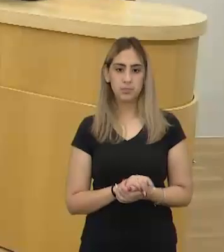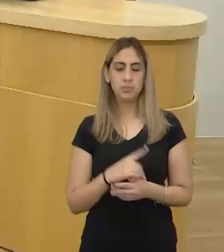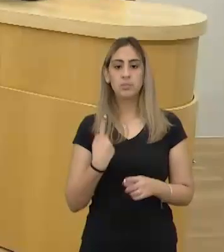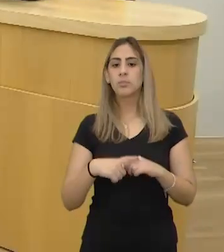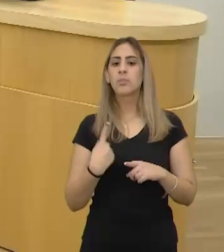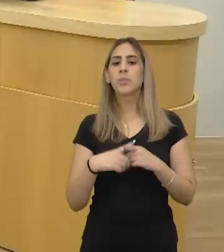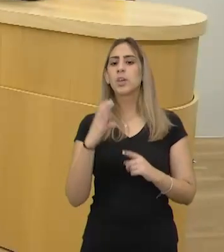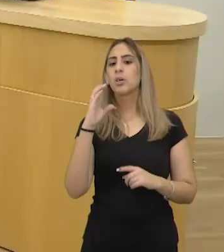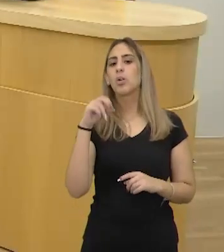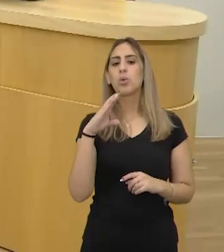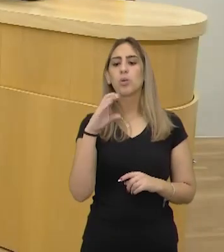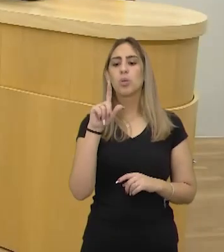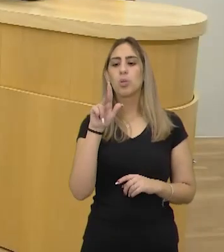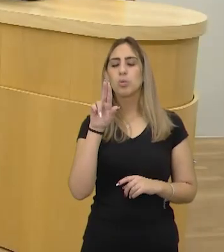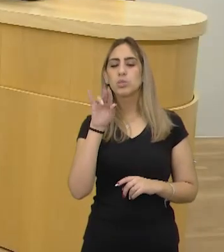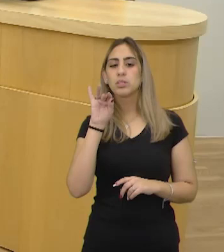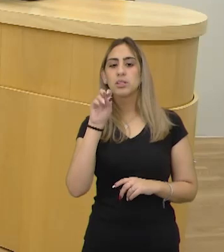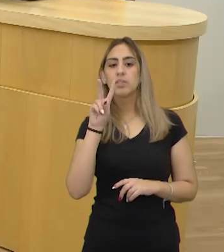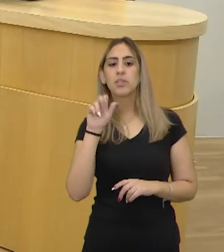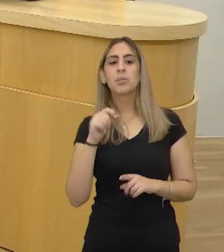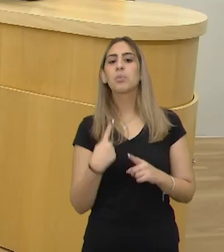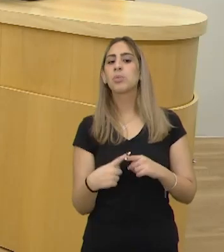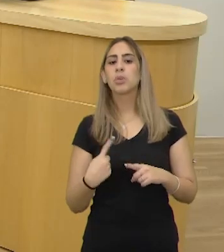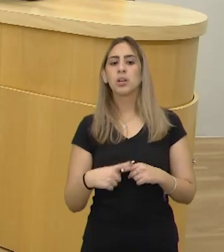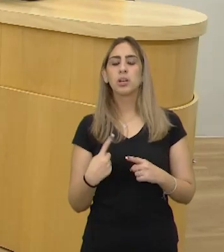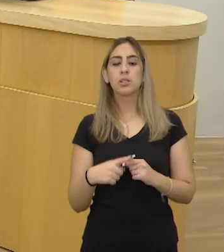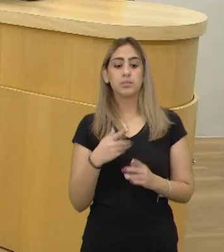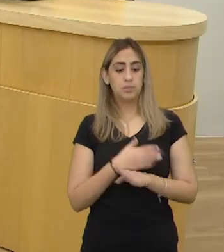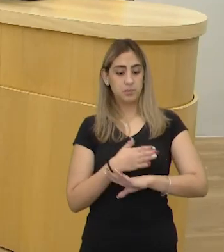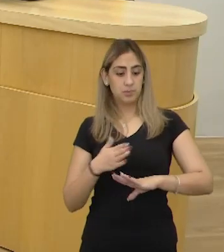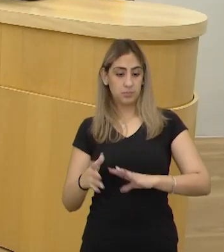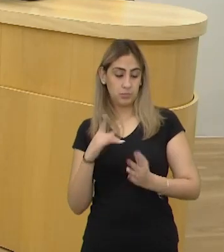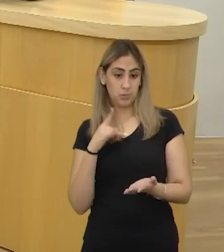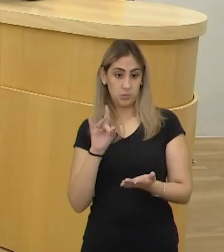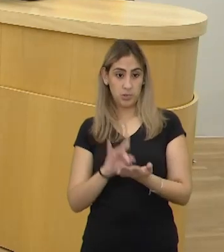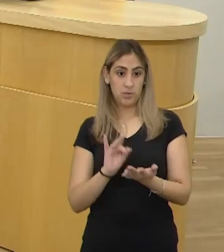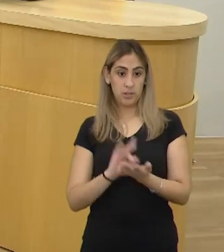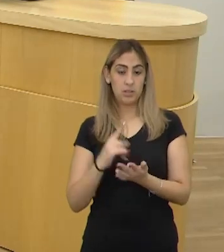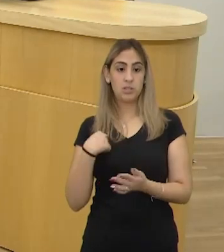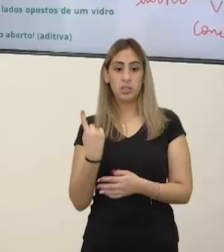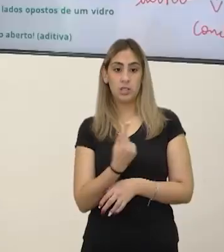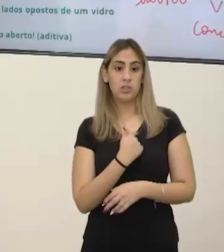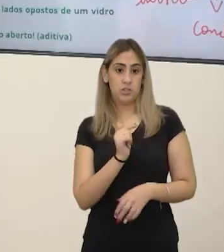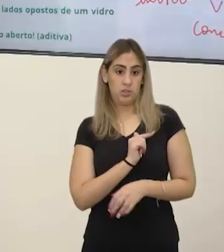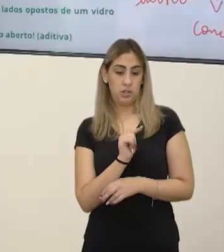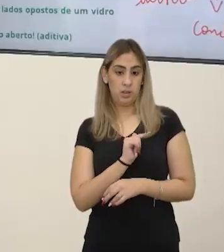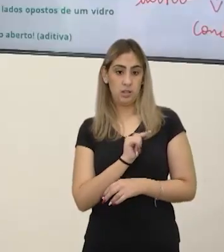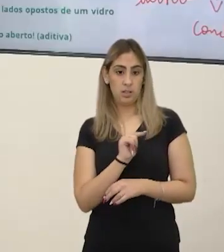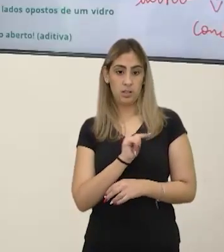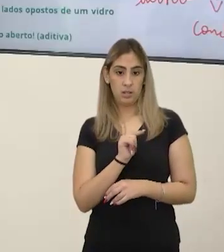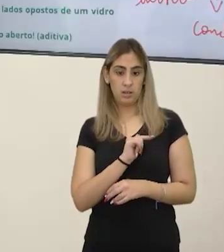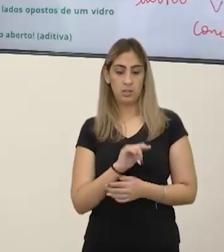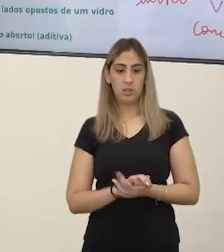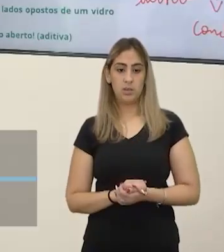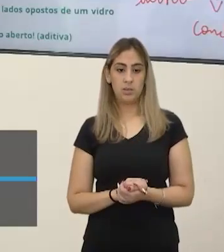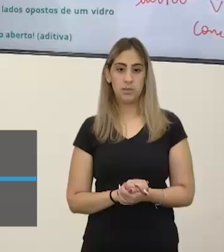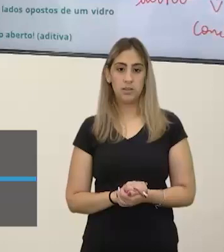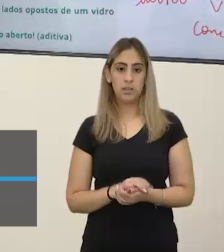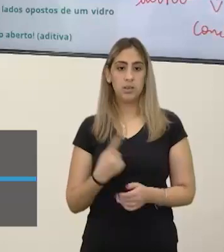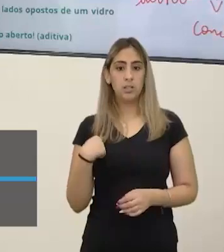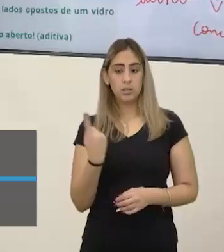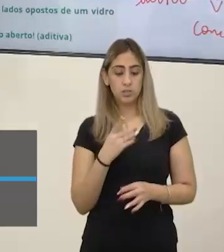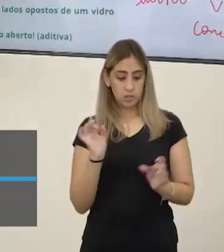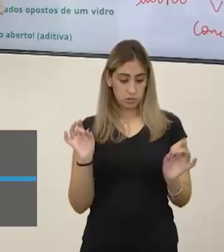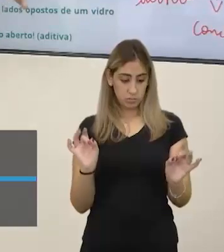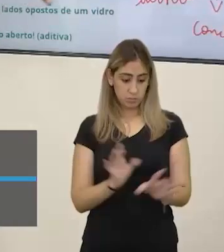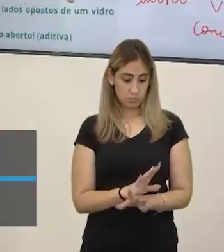tem a ideia de que a partir de uma verdade que a gente tem, de uma premissa, a gente conclui